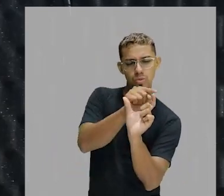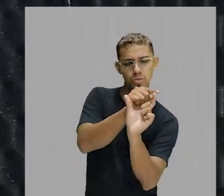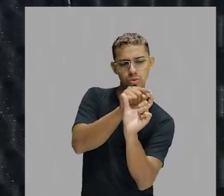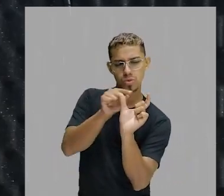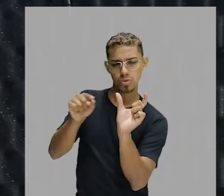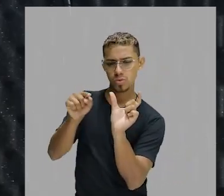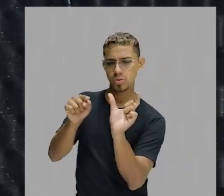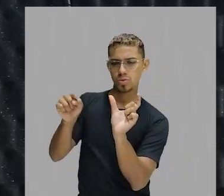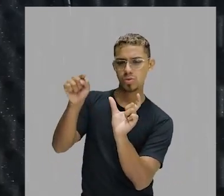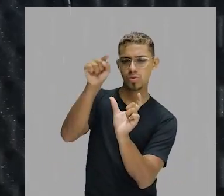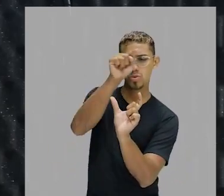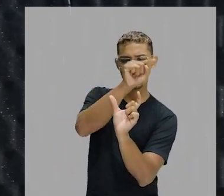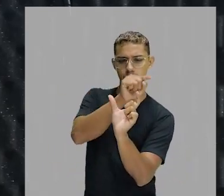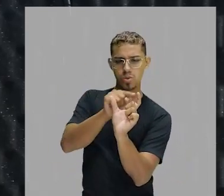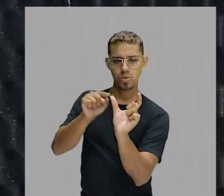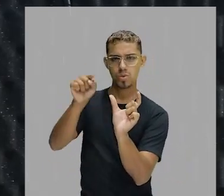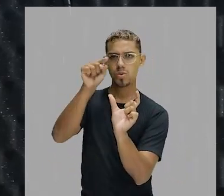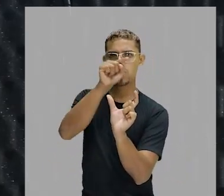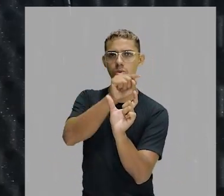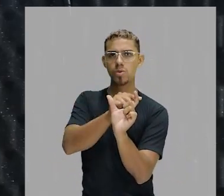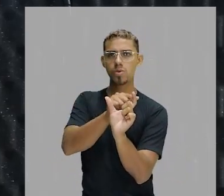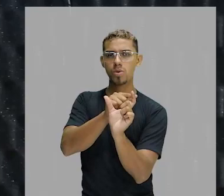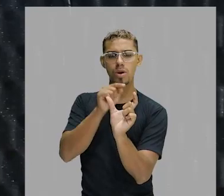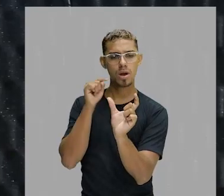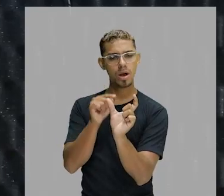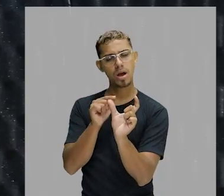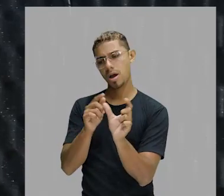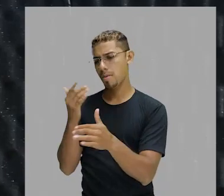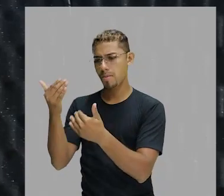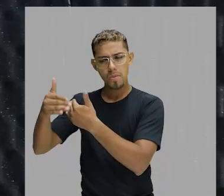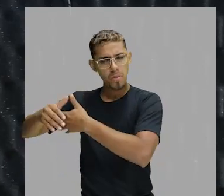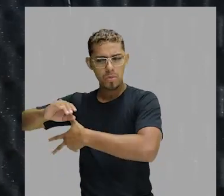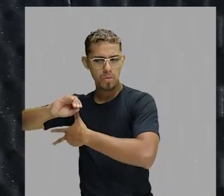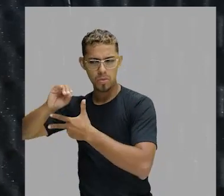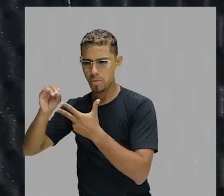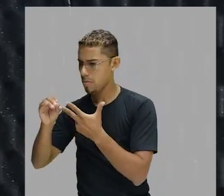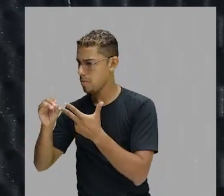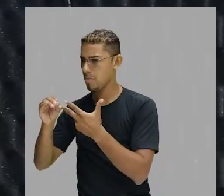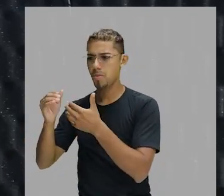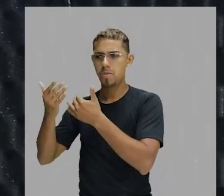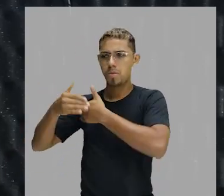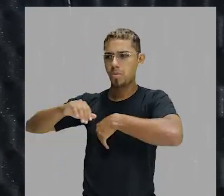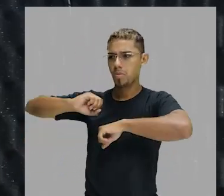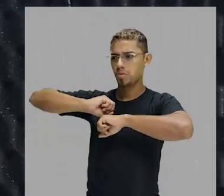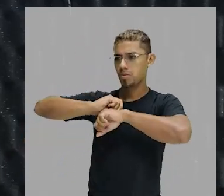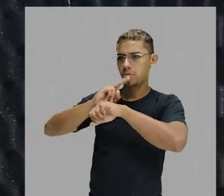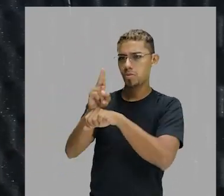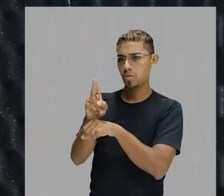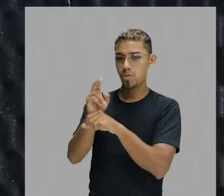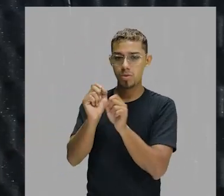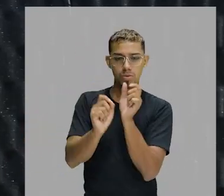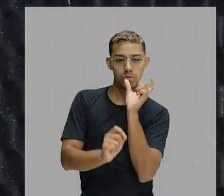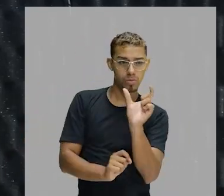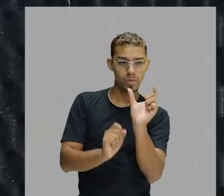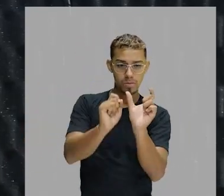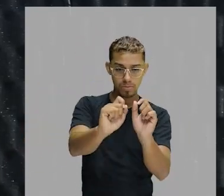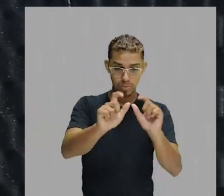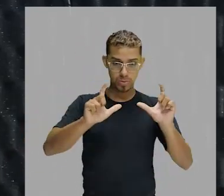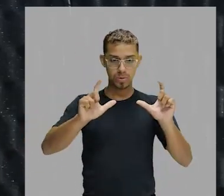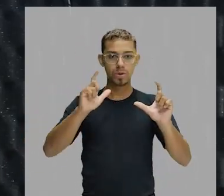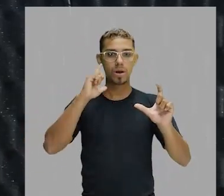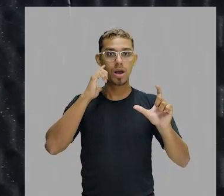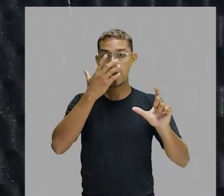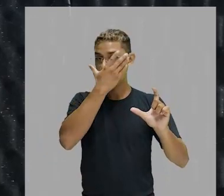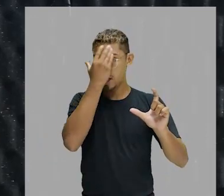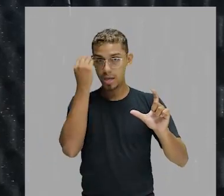repito. Prova de Enem, da nossa UEMA, se é a questão que está te pedindo um erro, destaca o elemento para que tu não esqueça no decorrer